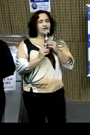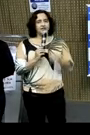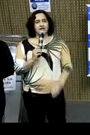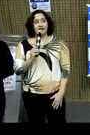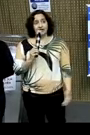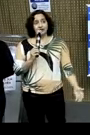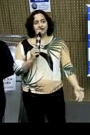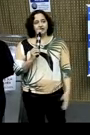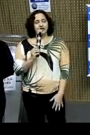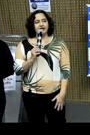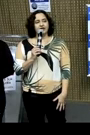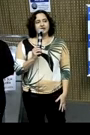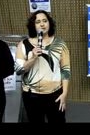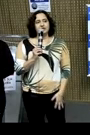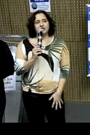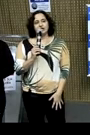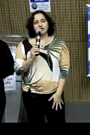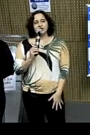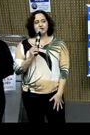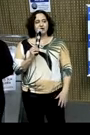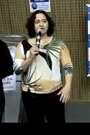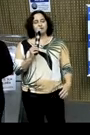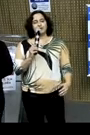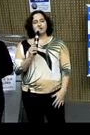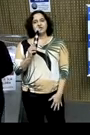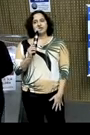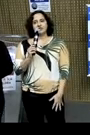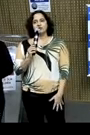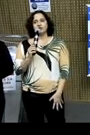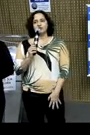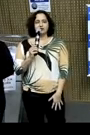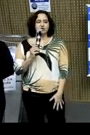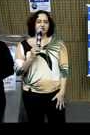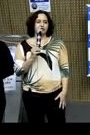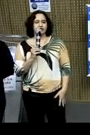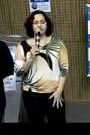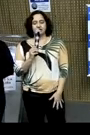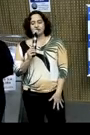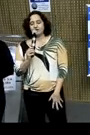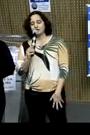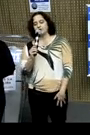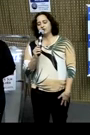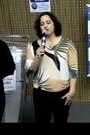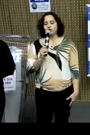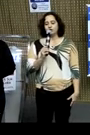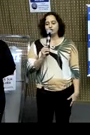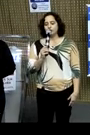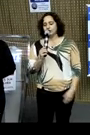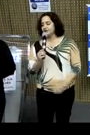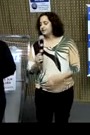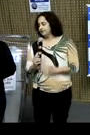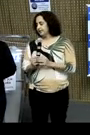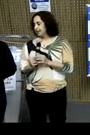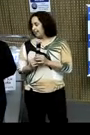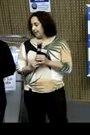colocamos ela e nem a equipe de ASB para priorizar a questão do atendimento, já que nós estávamos somente com a